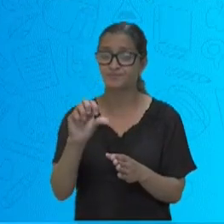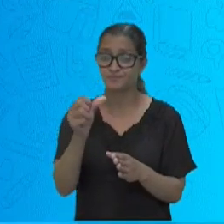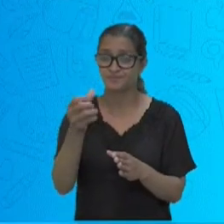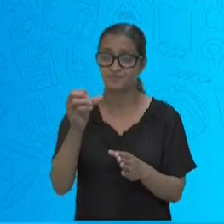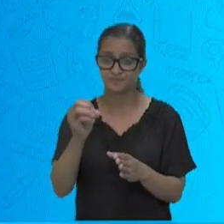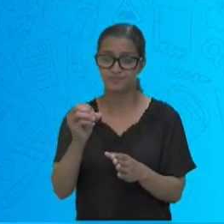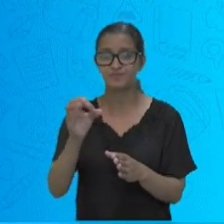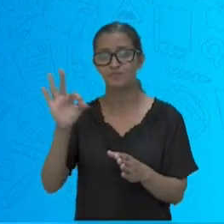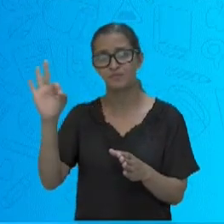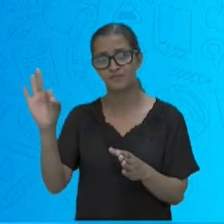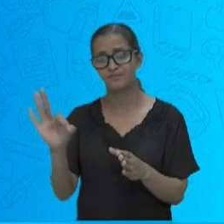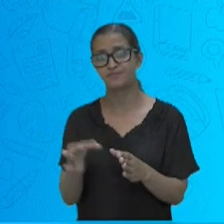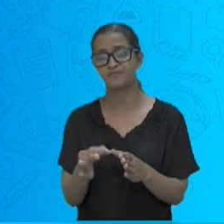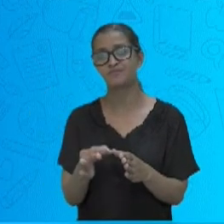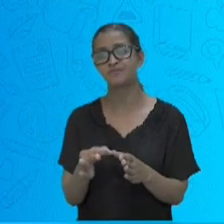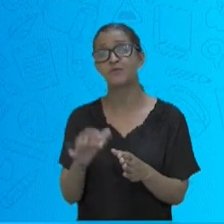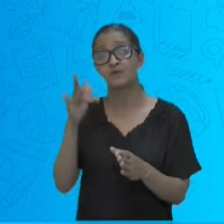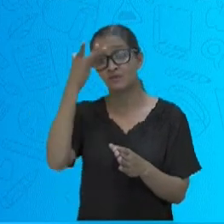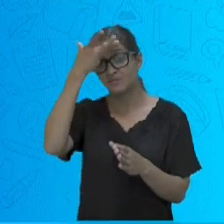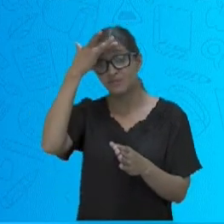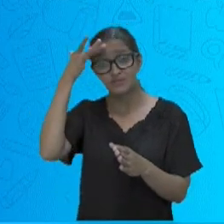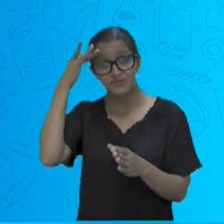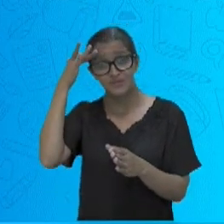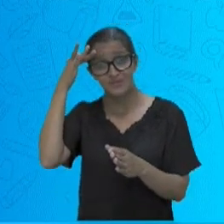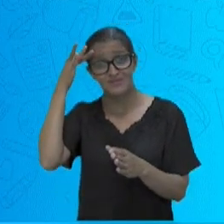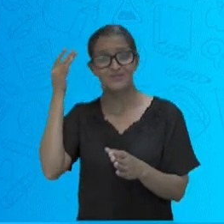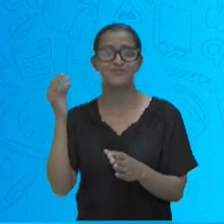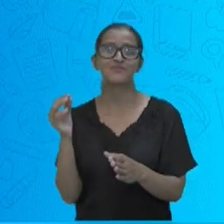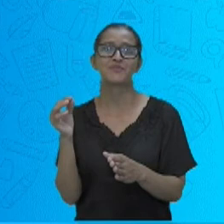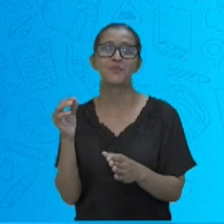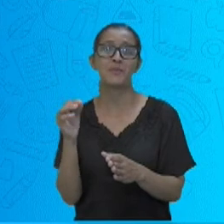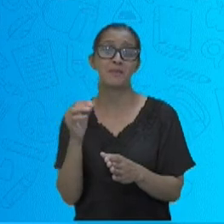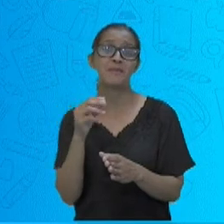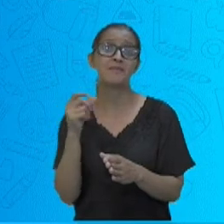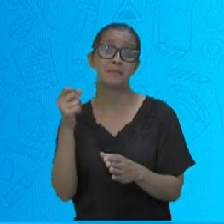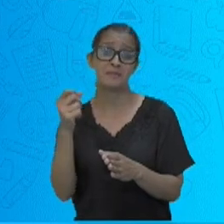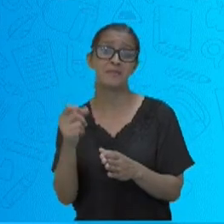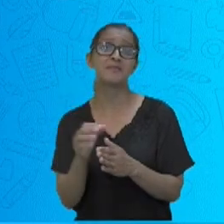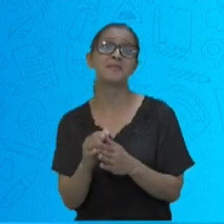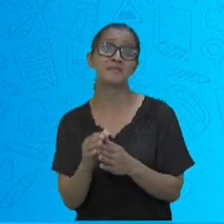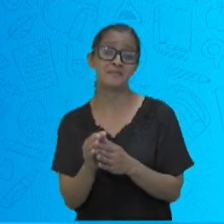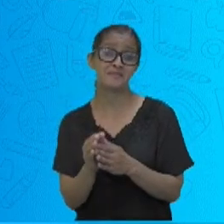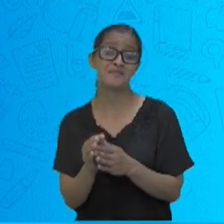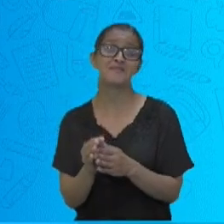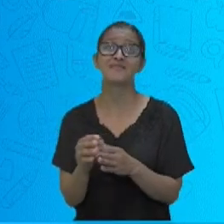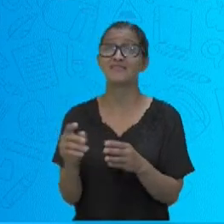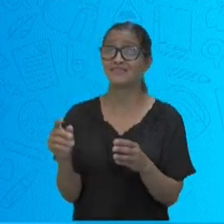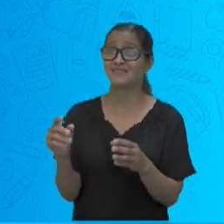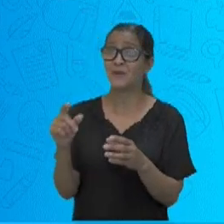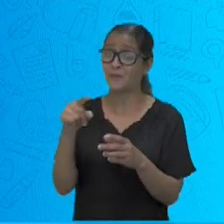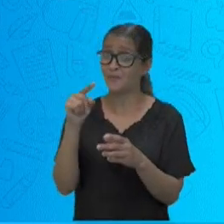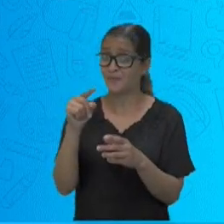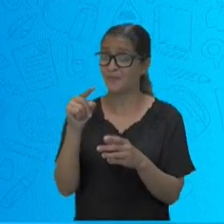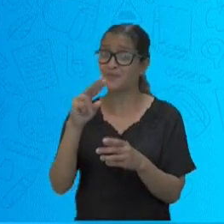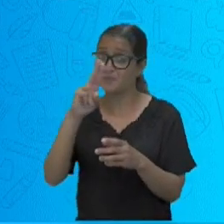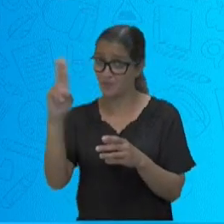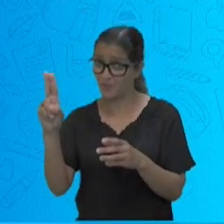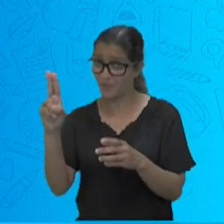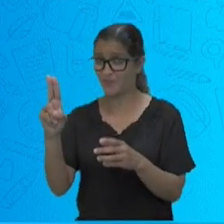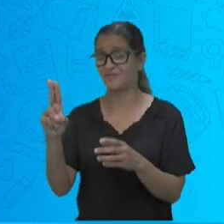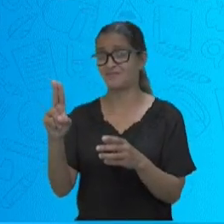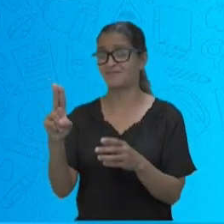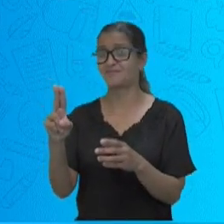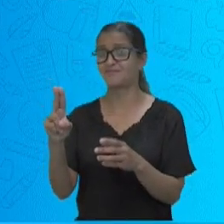Quase todo mundo chama este gráfico pelo apelido, que é gráfico de pizza, porque ele lembra para